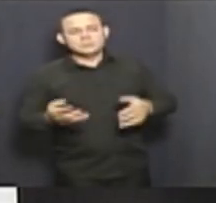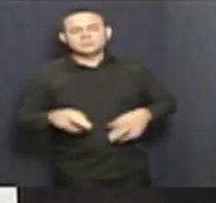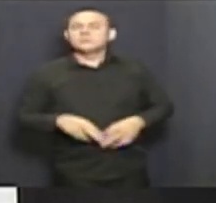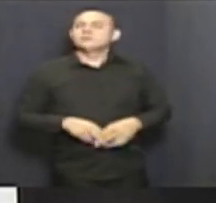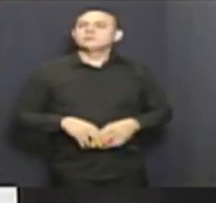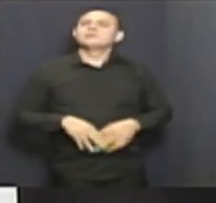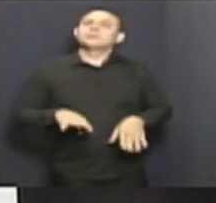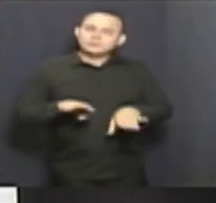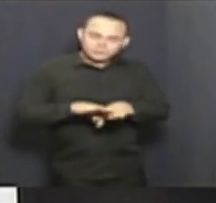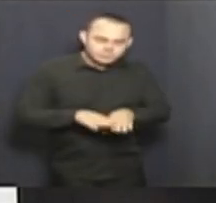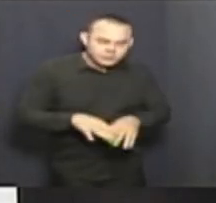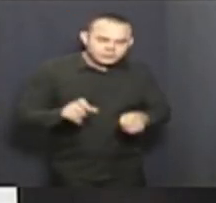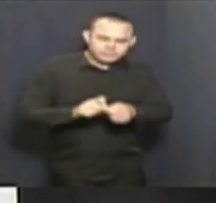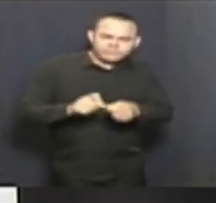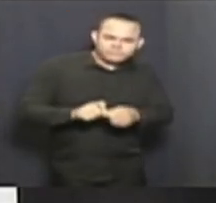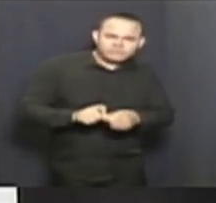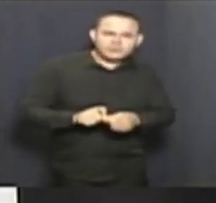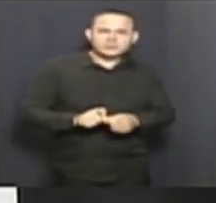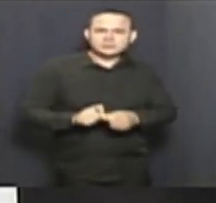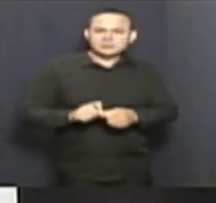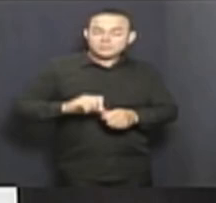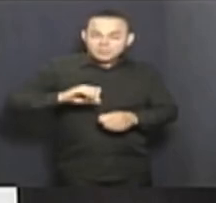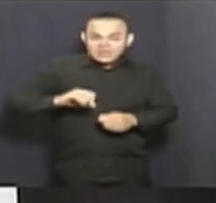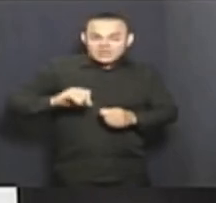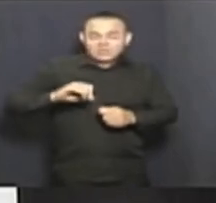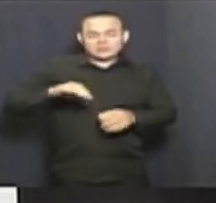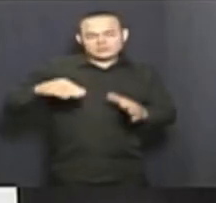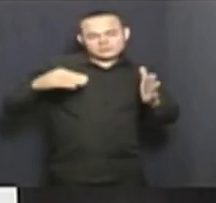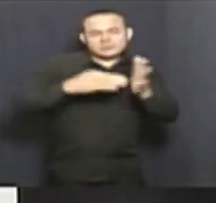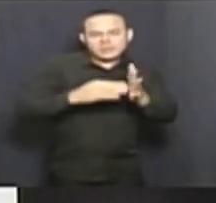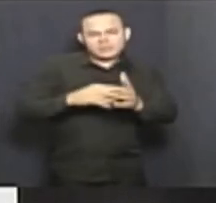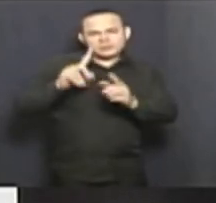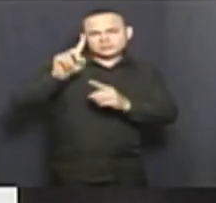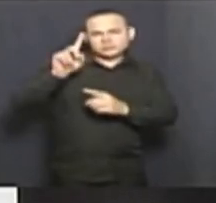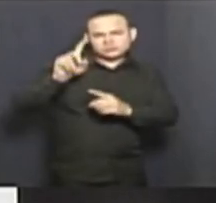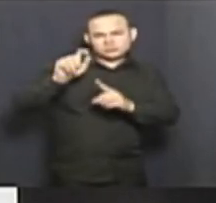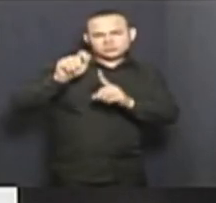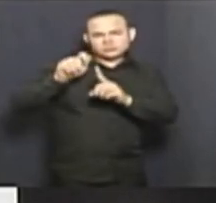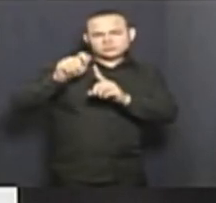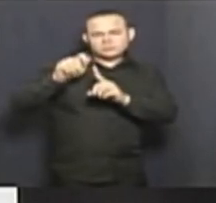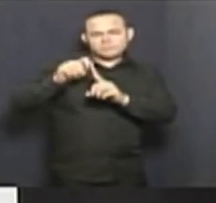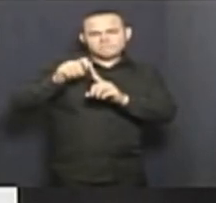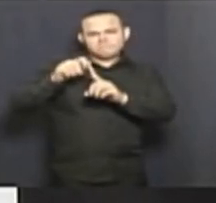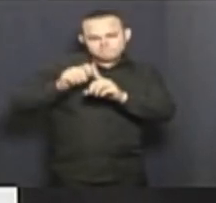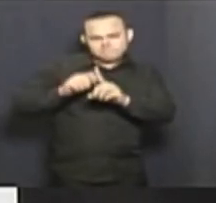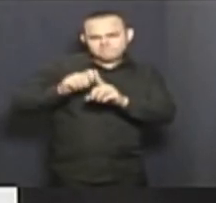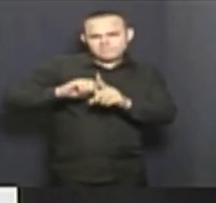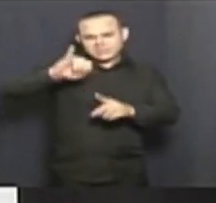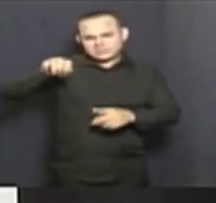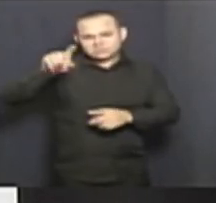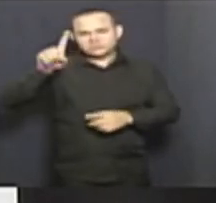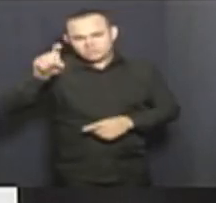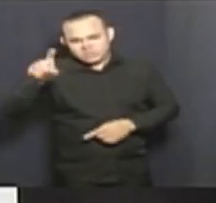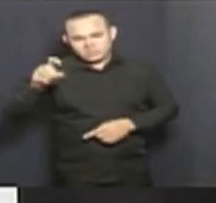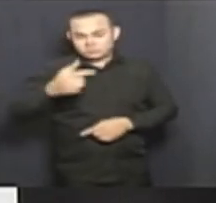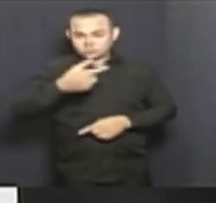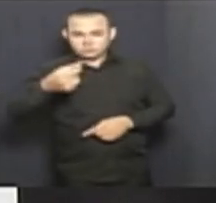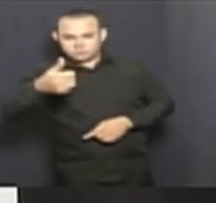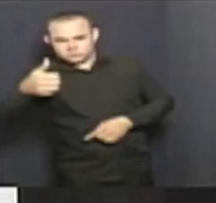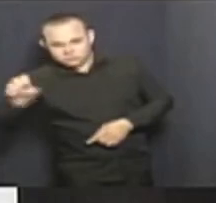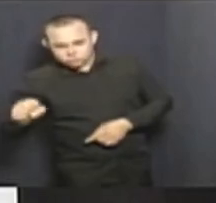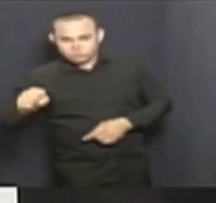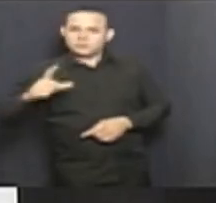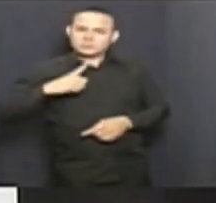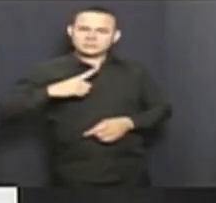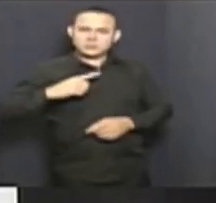até janeiro de 2018 deixar os professores aqui com o